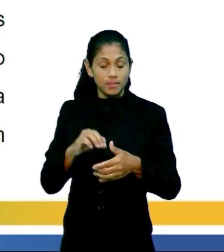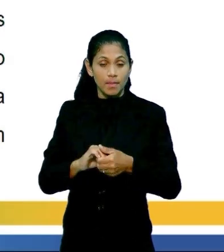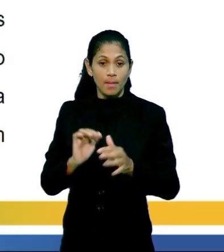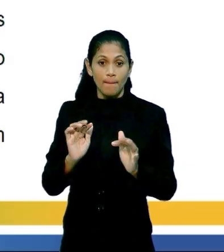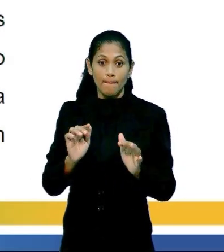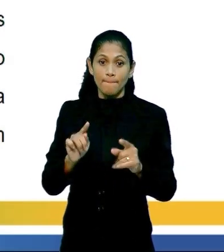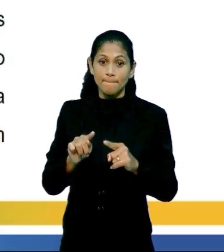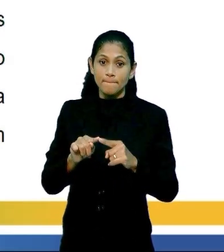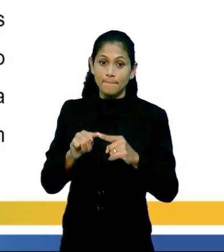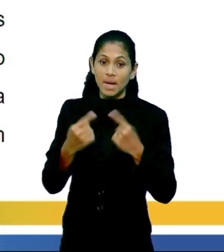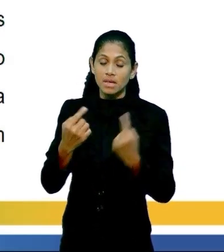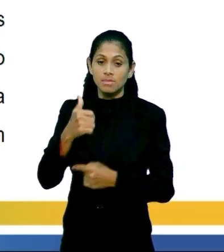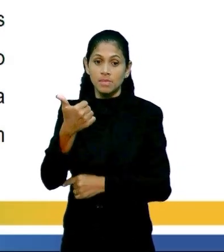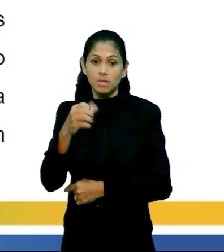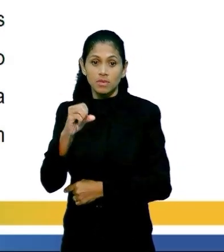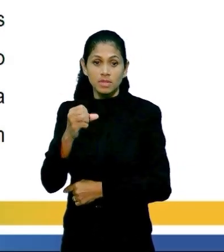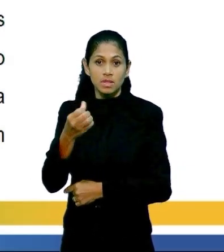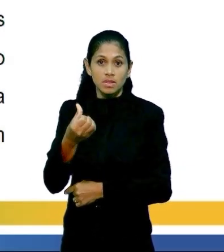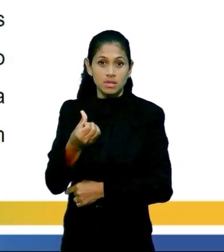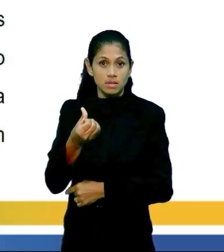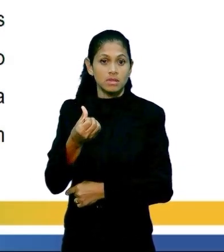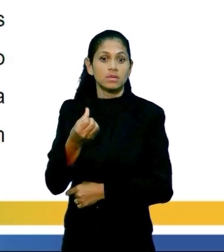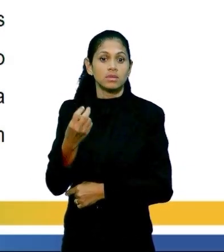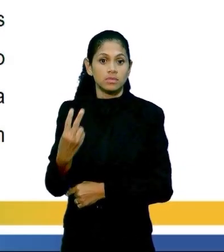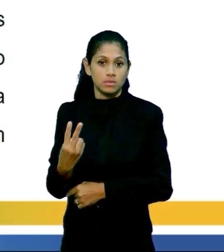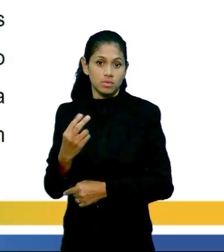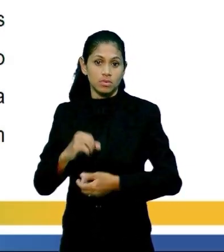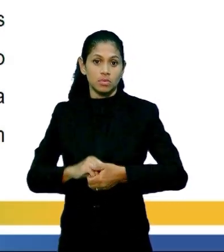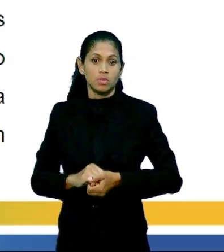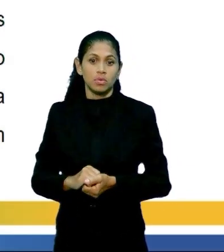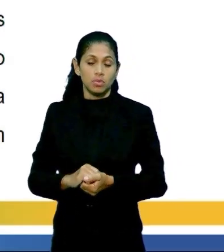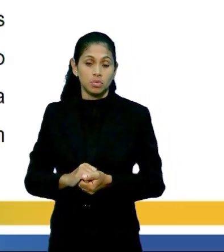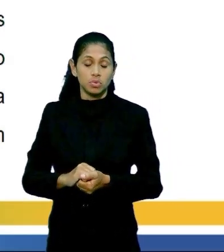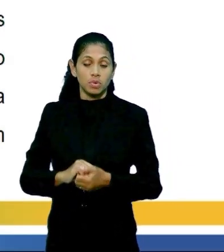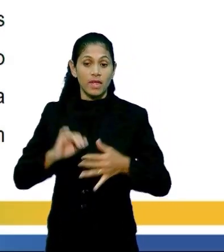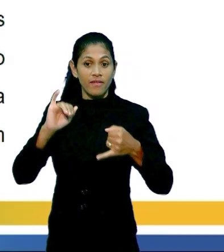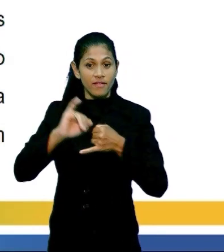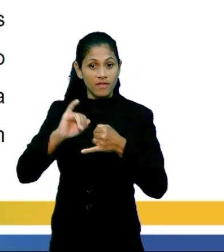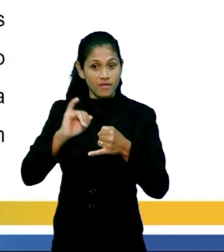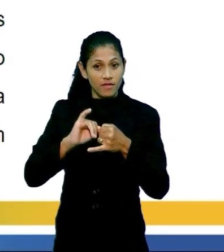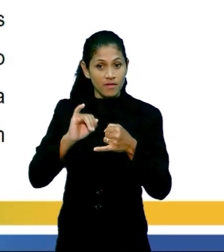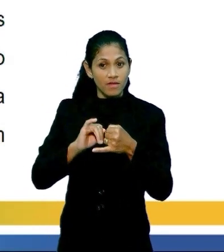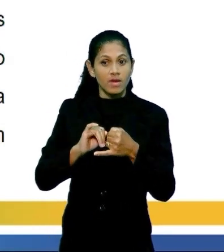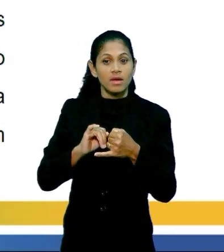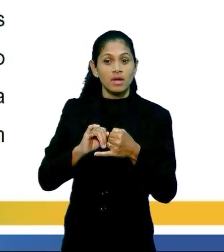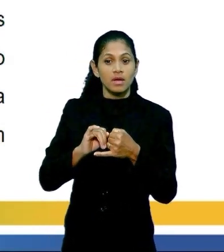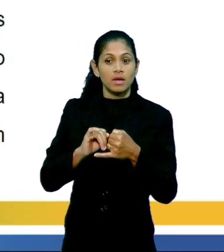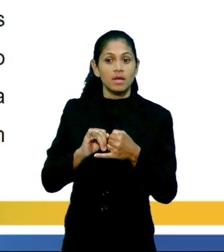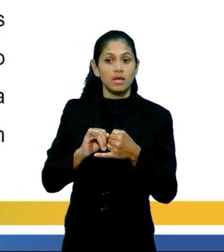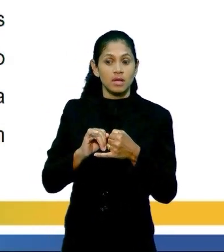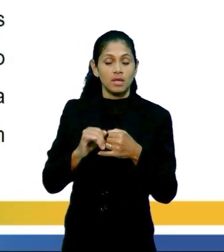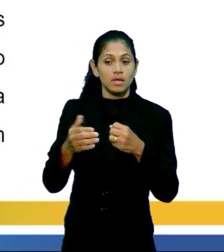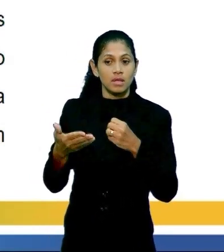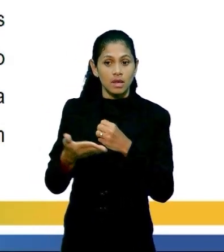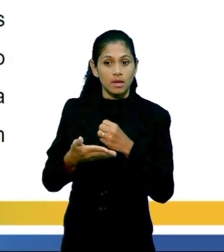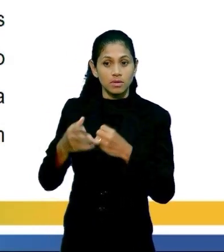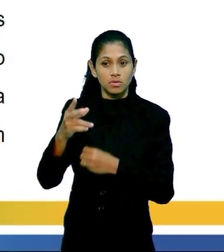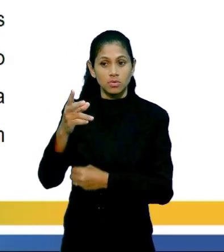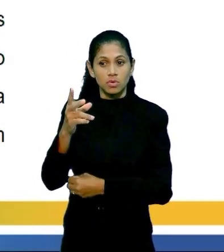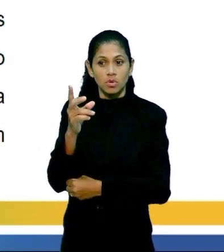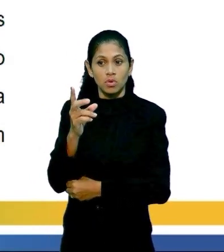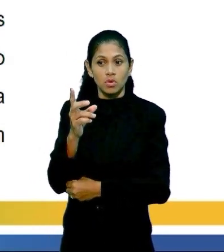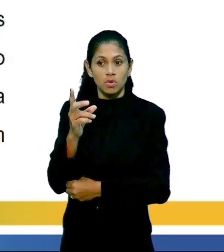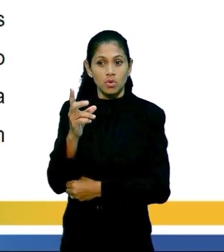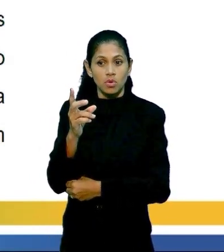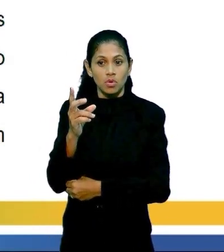sucesso a reação entre o xenônio, que aí ele entre parênteses da camada de valência do xenônio.